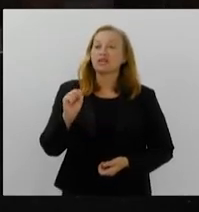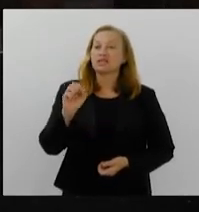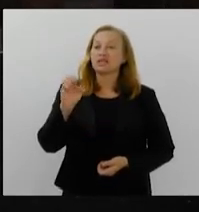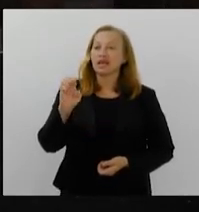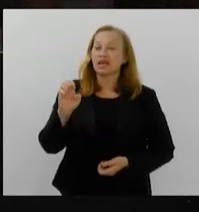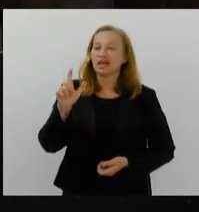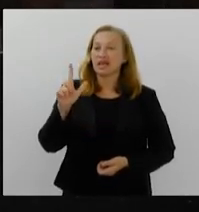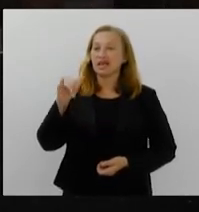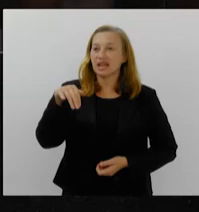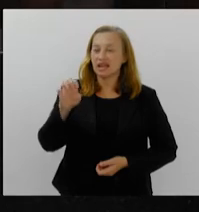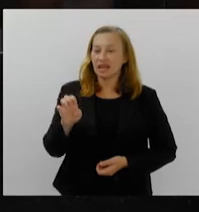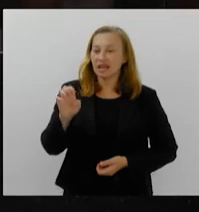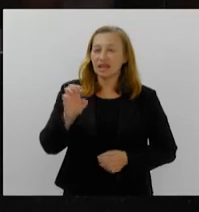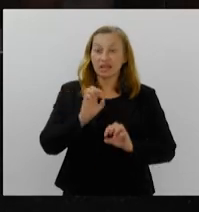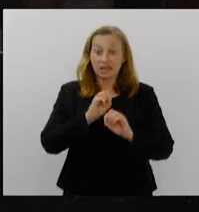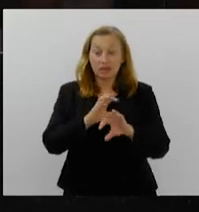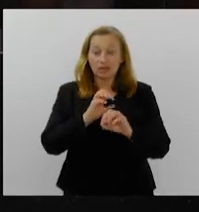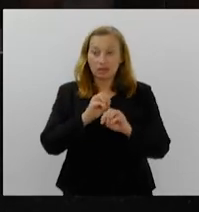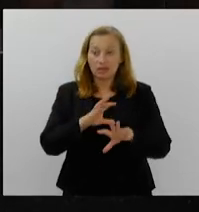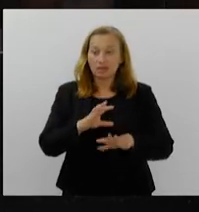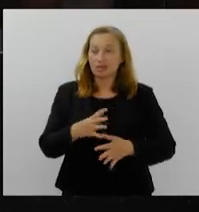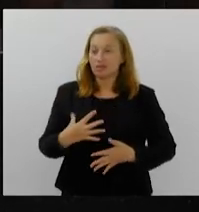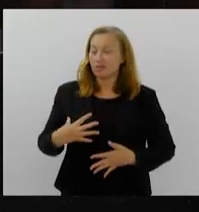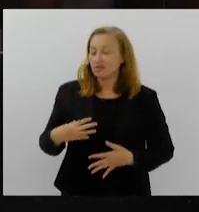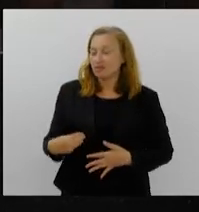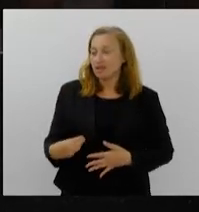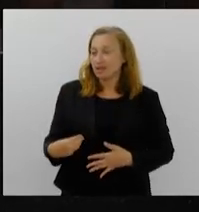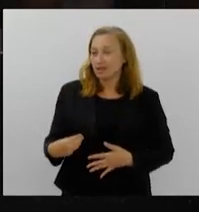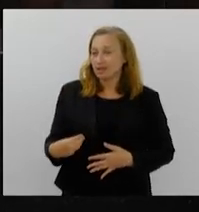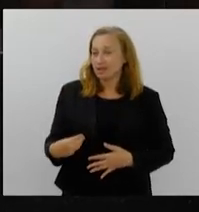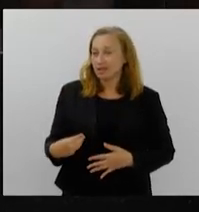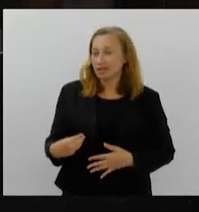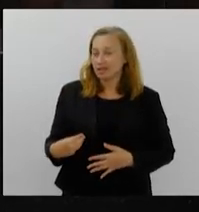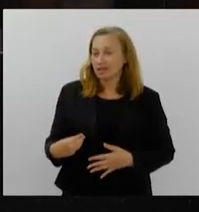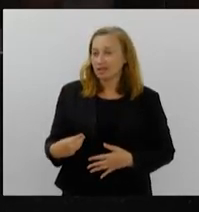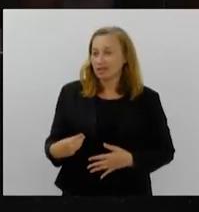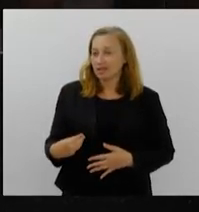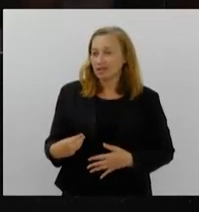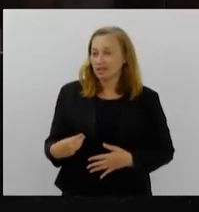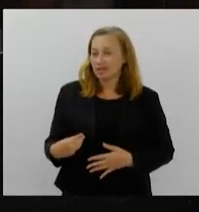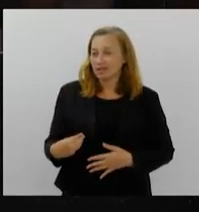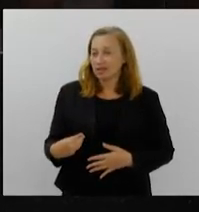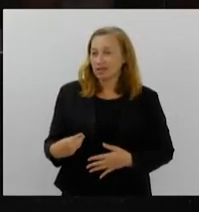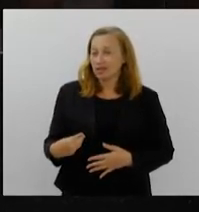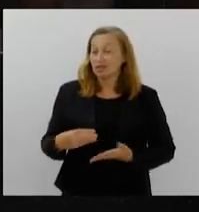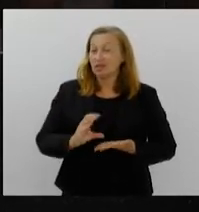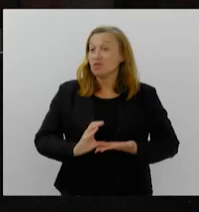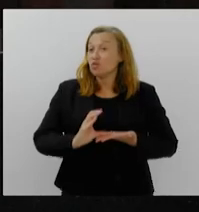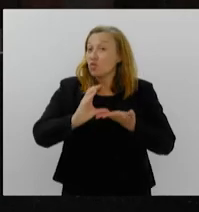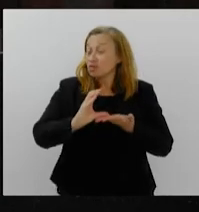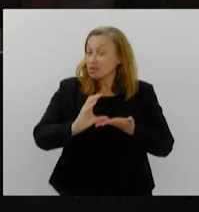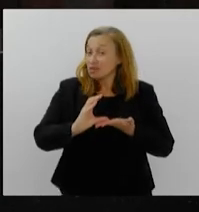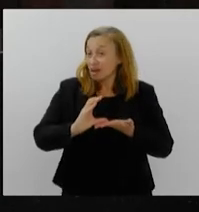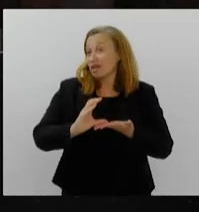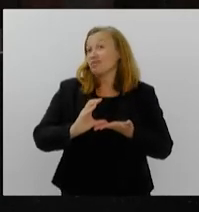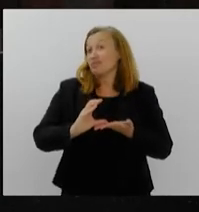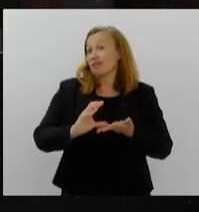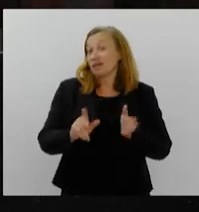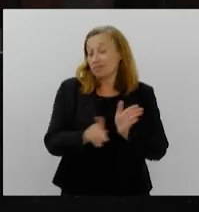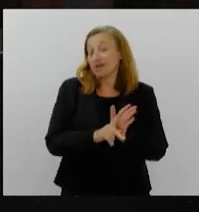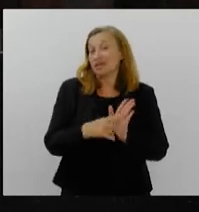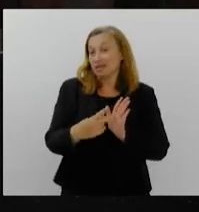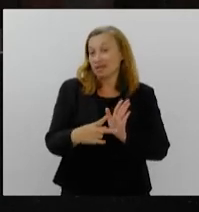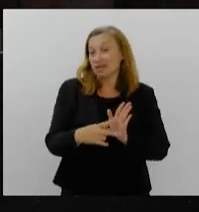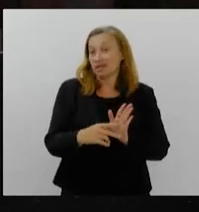Educação, uma filhota. Com a Roseli, quando ela está no conselho, ela é do conselho. Não